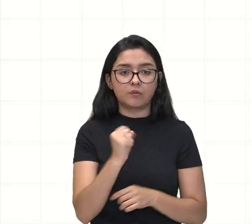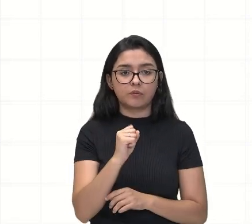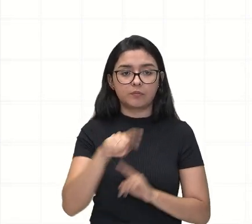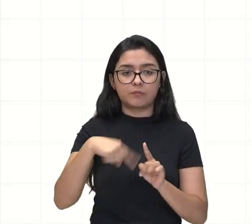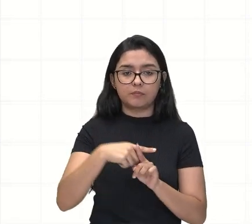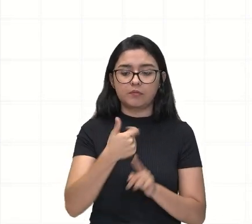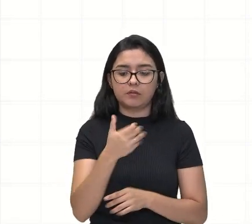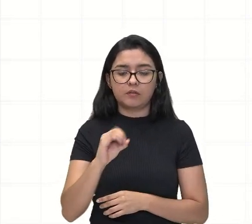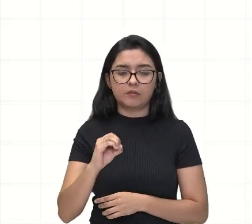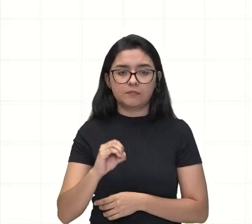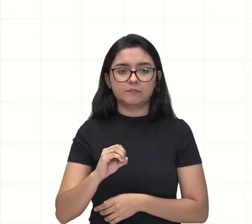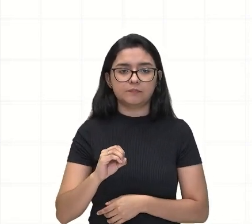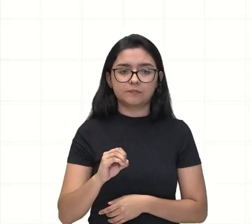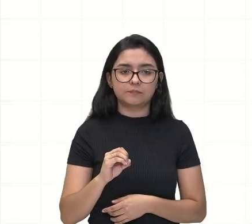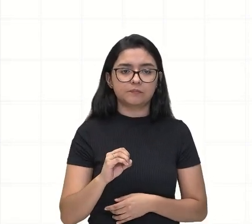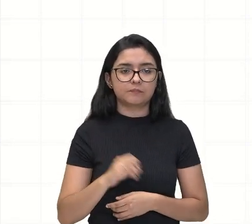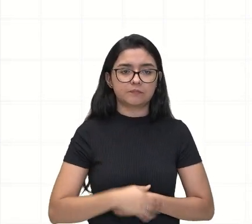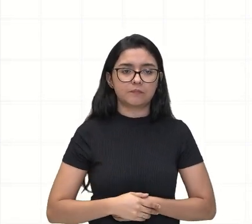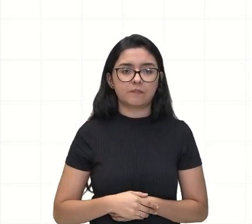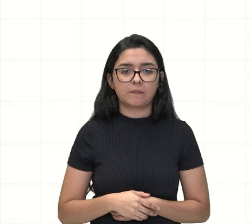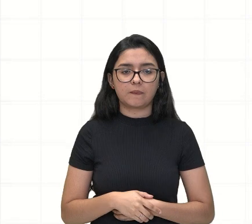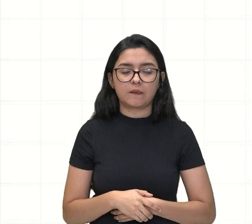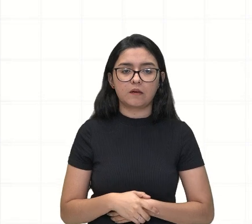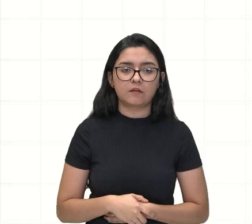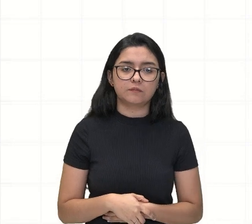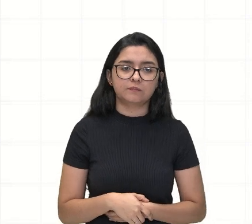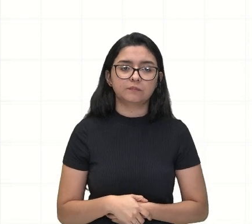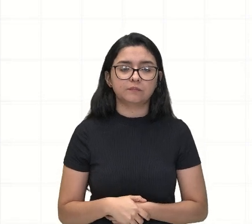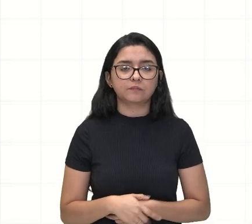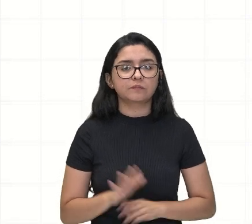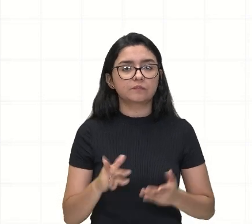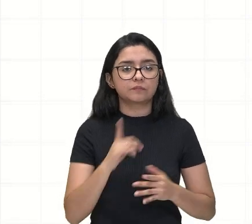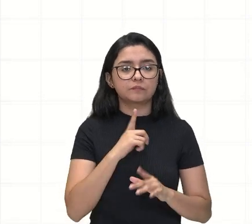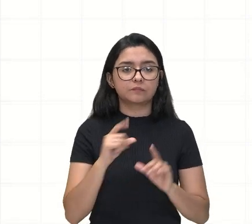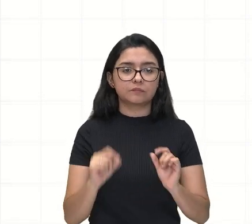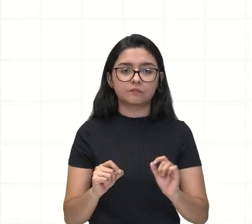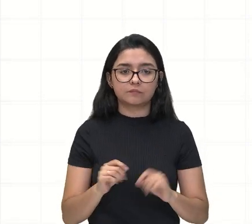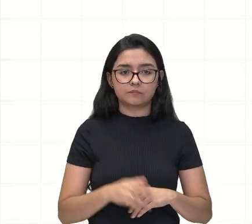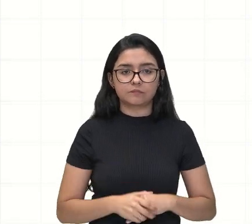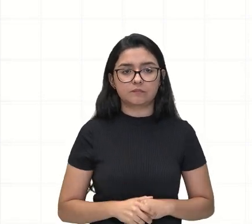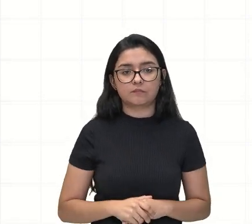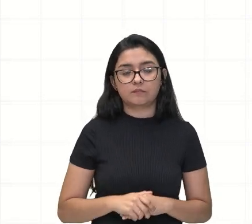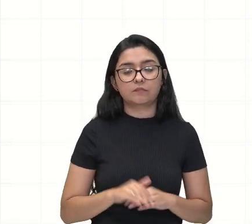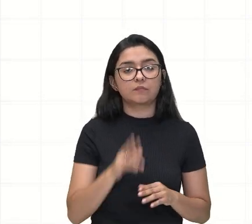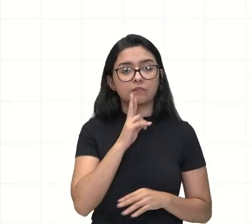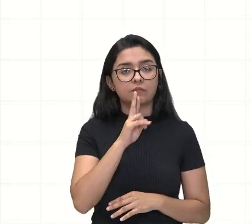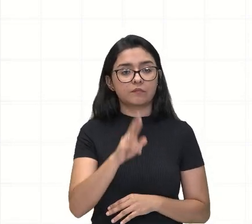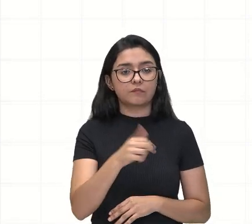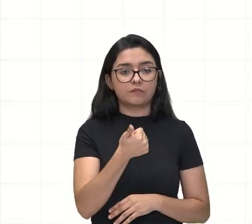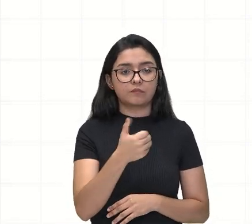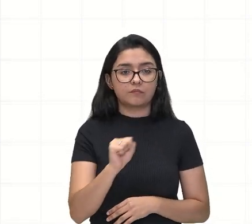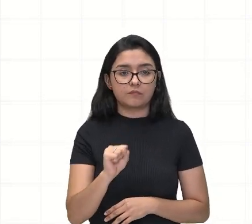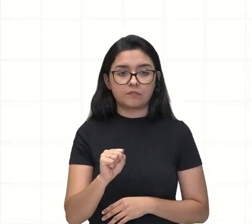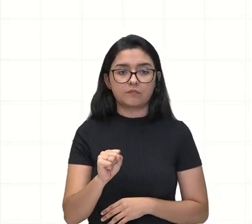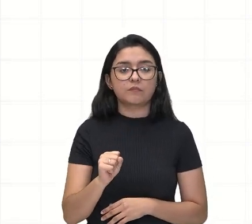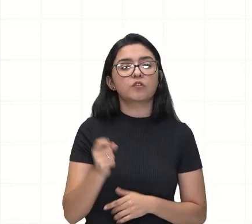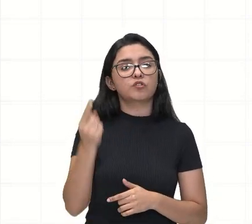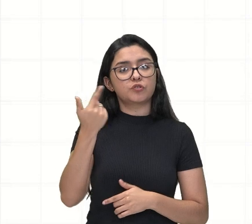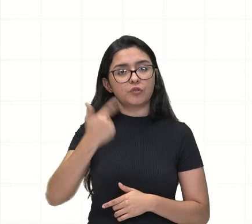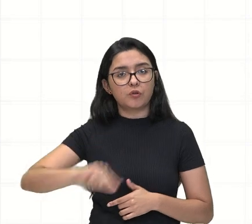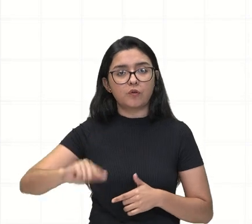então o valor do parêntese, 8 mais 10, que nós teremos então 18, e repetimos o